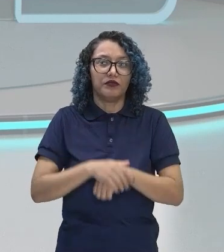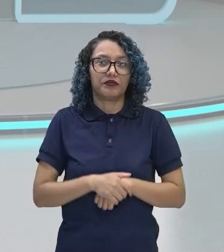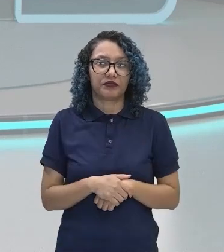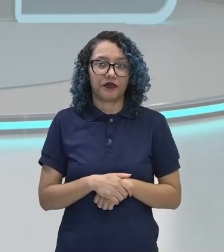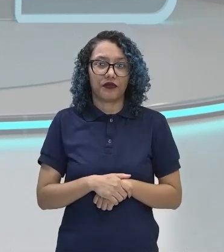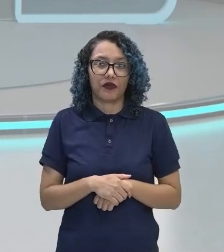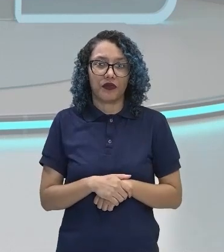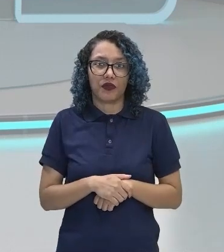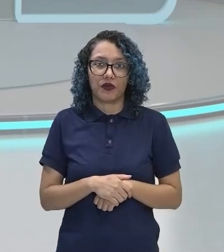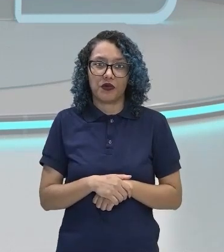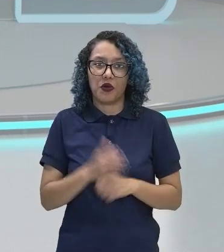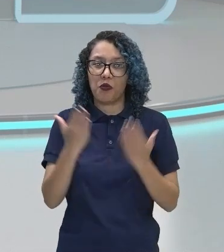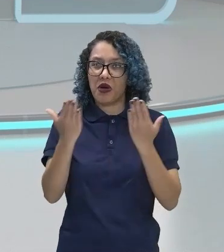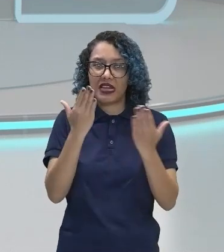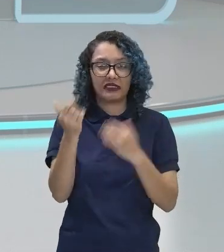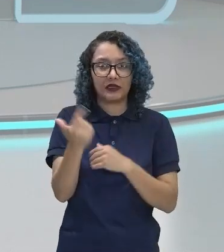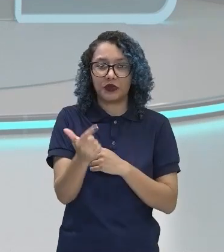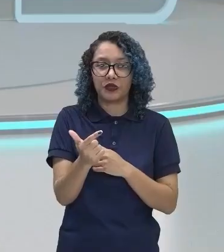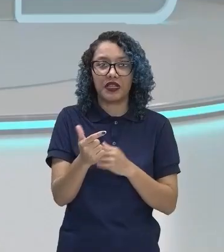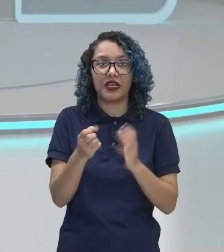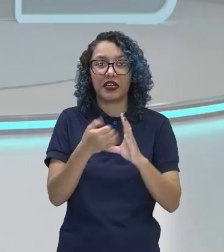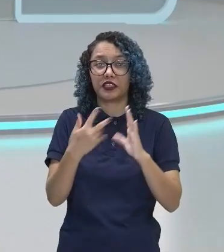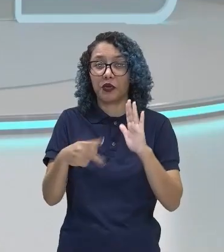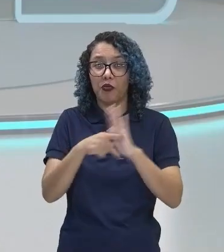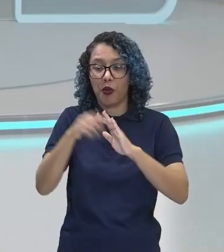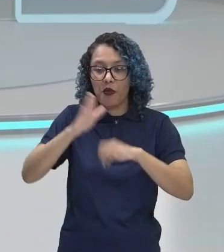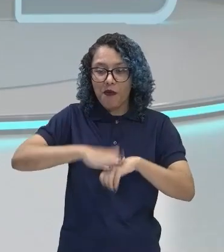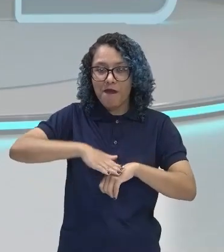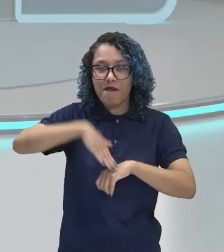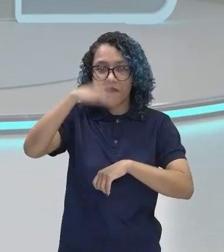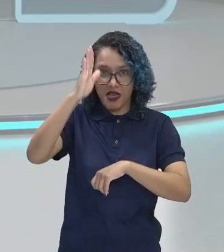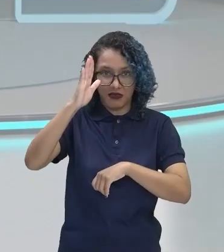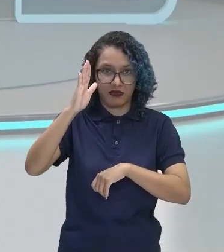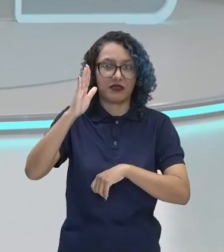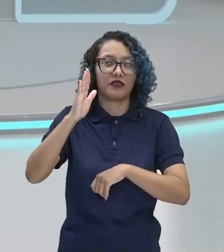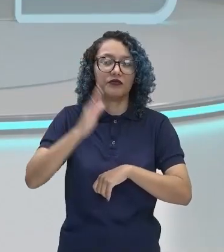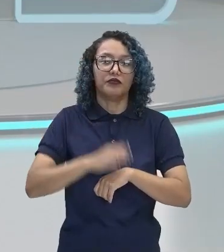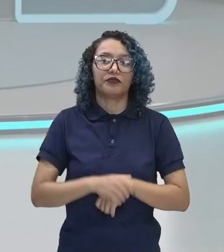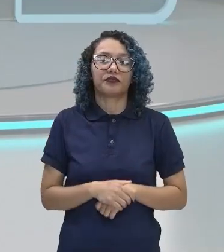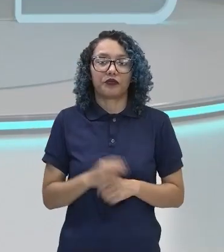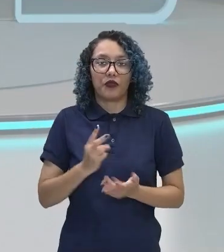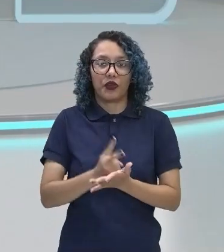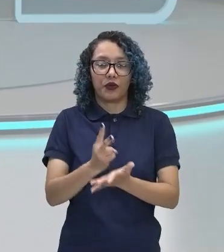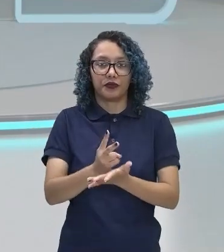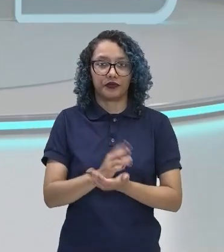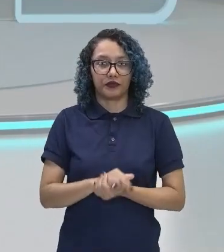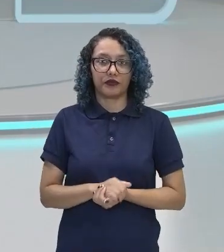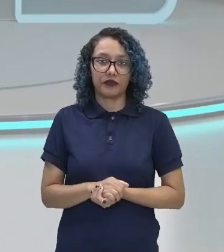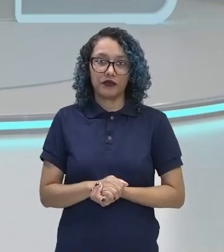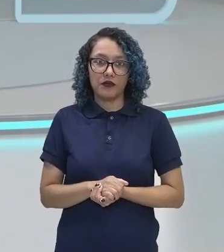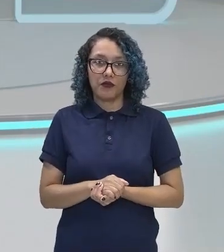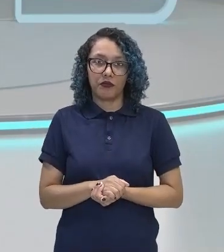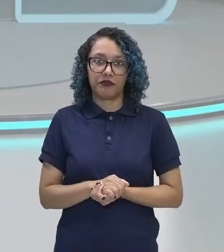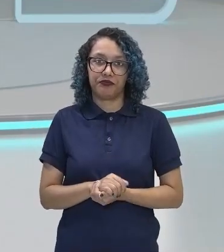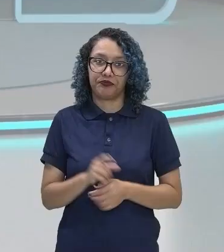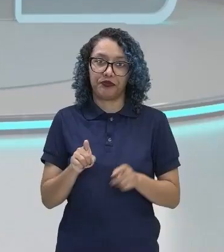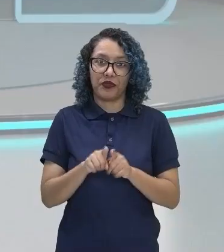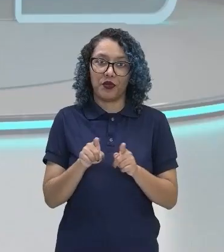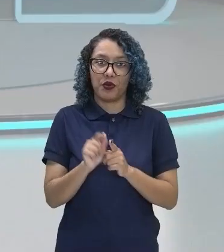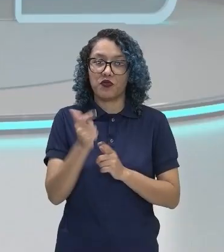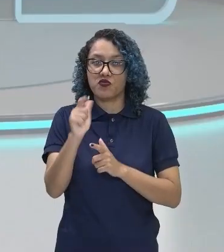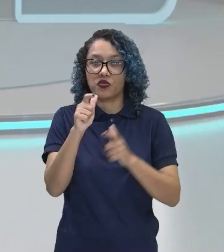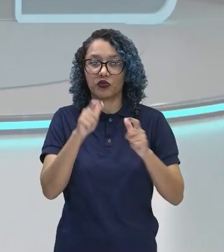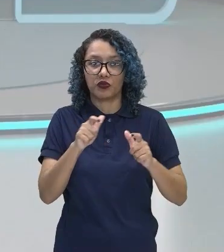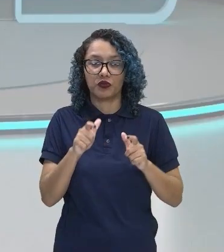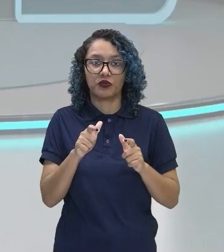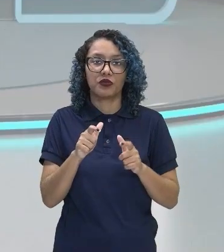comparação. Característica exclusiva dos superlativos. Continuando, falando ainda sobre esses locais, algo que